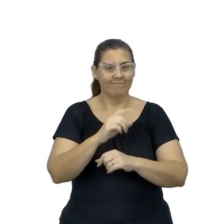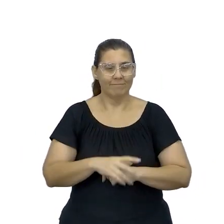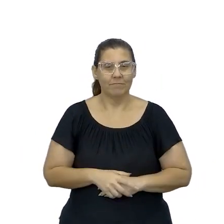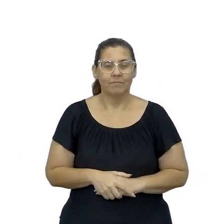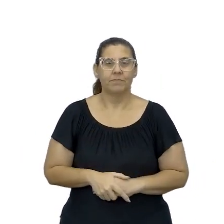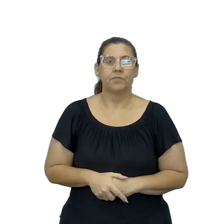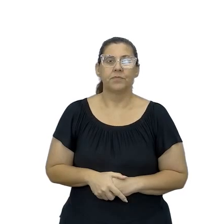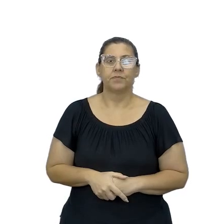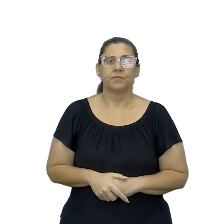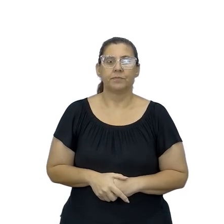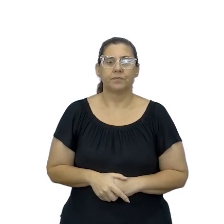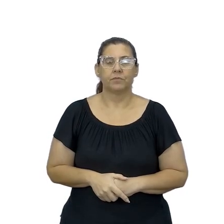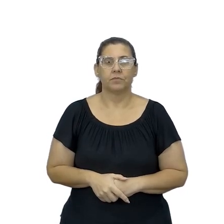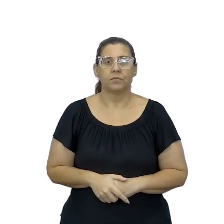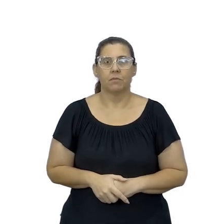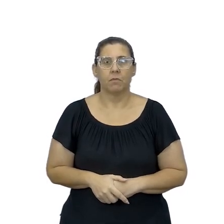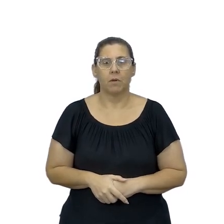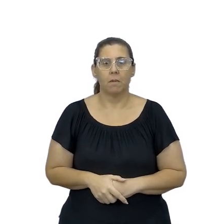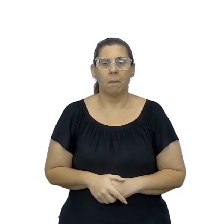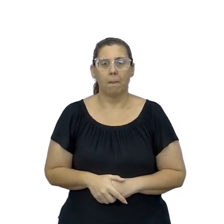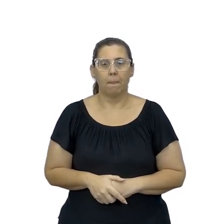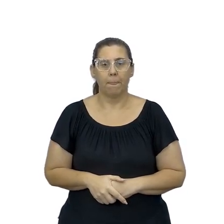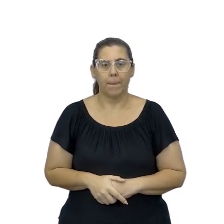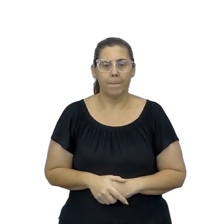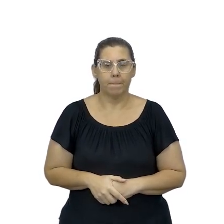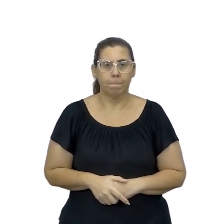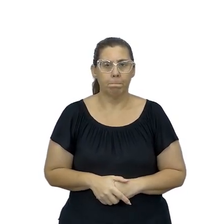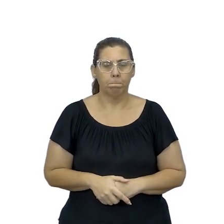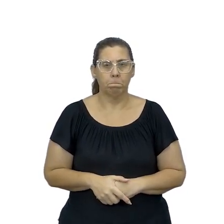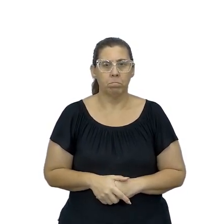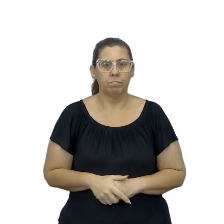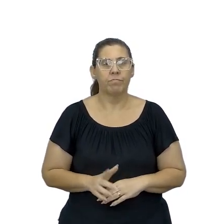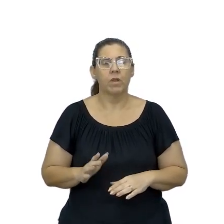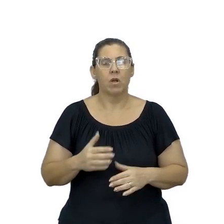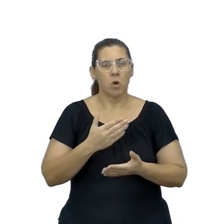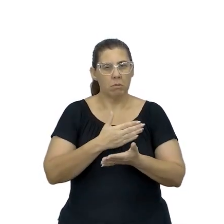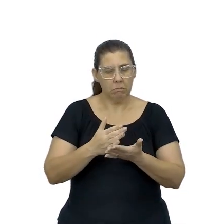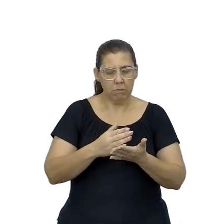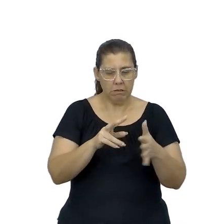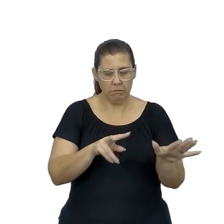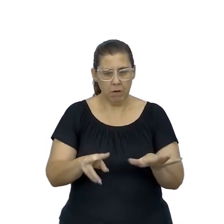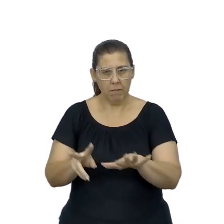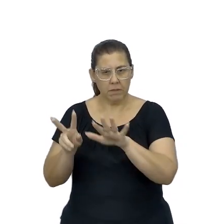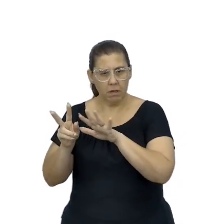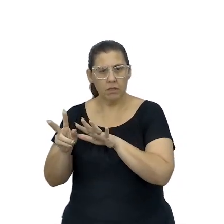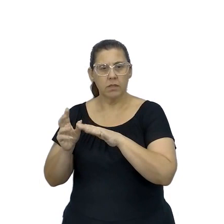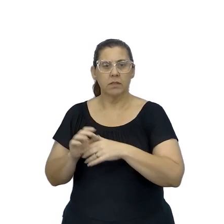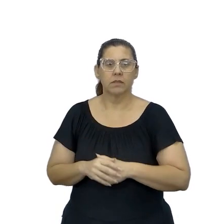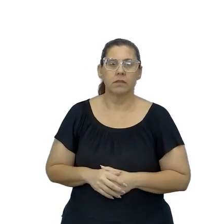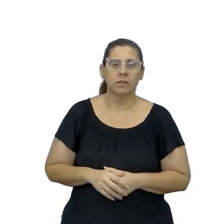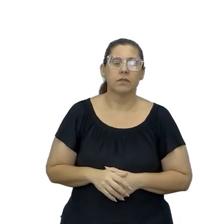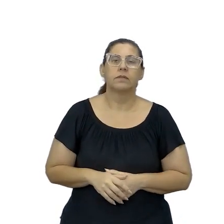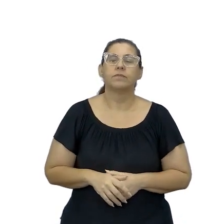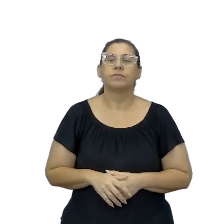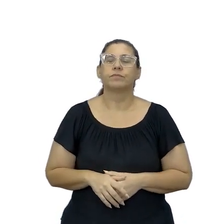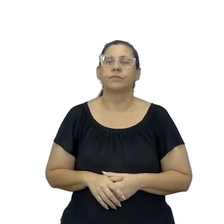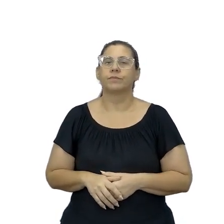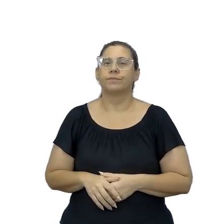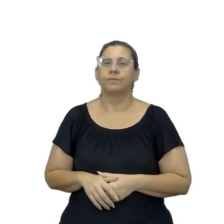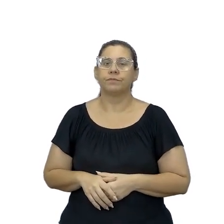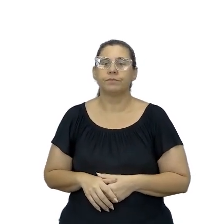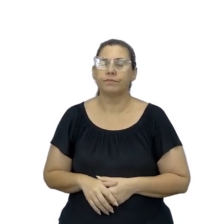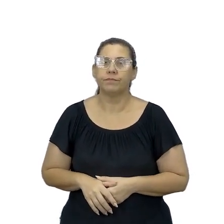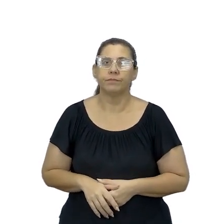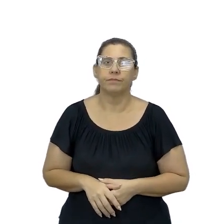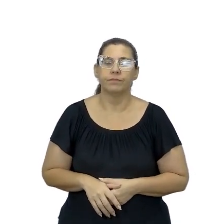bem? E aí, bom, a gente começou na semana passada, falando, 15 dias atrás, a gente comentou